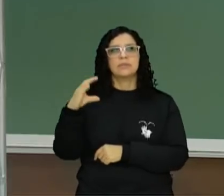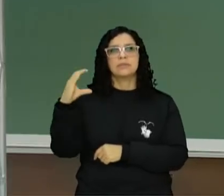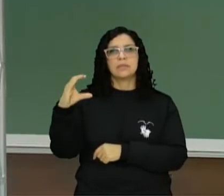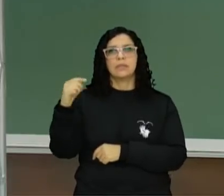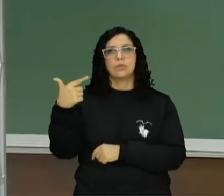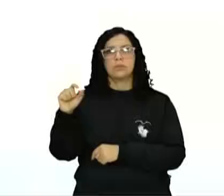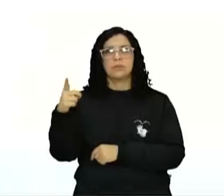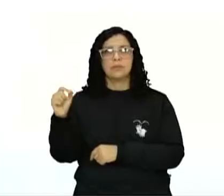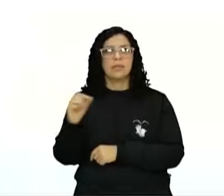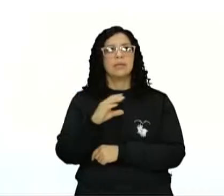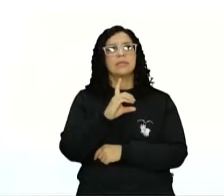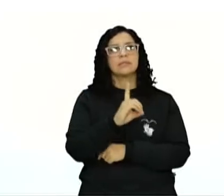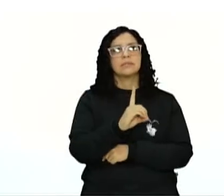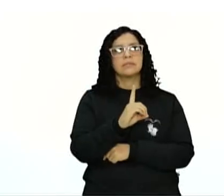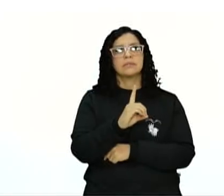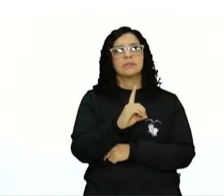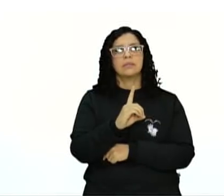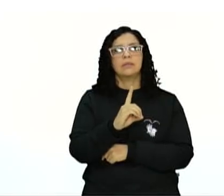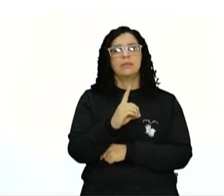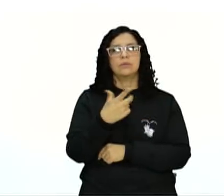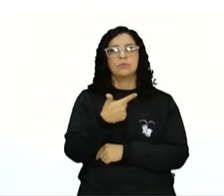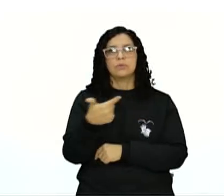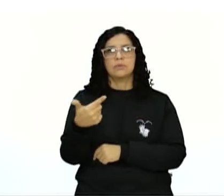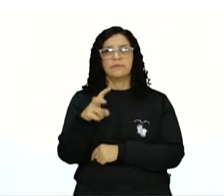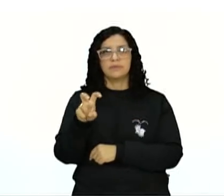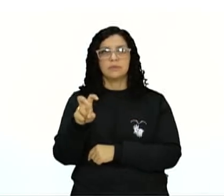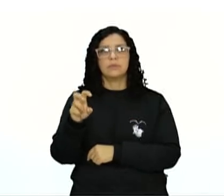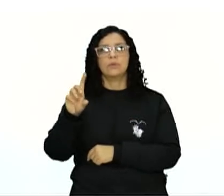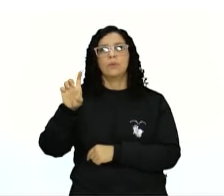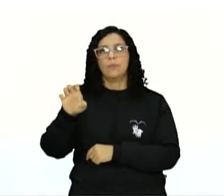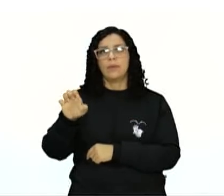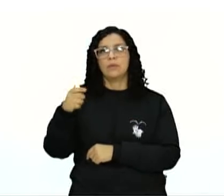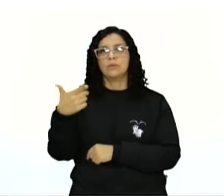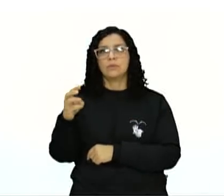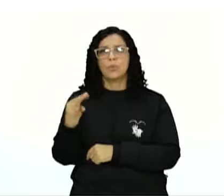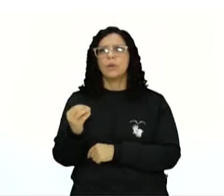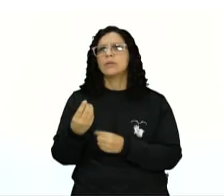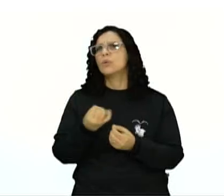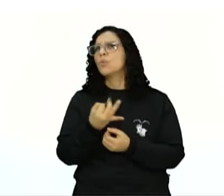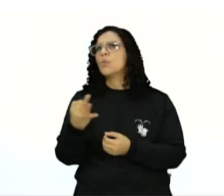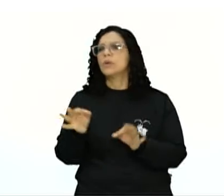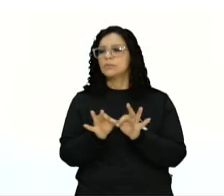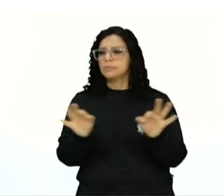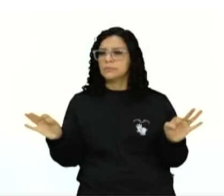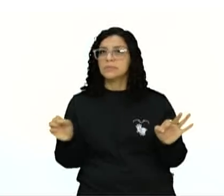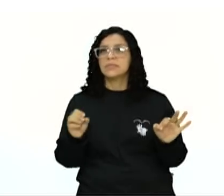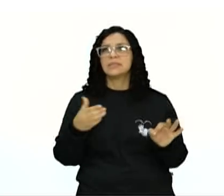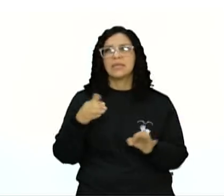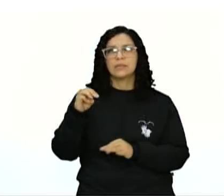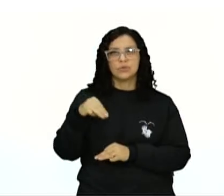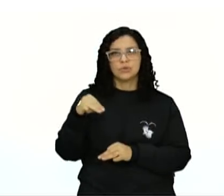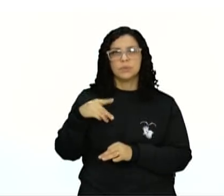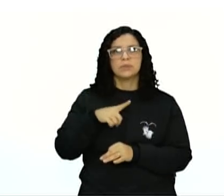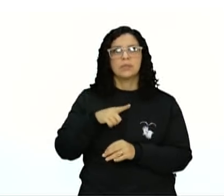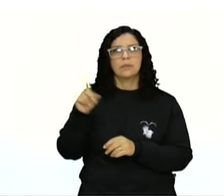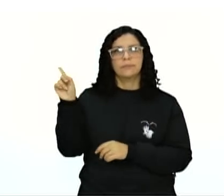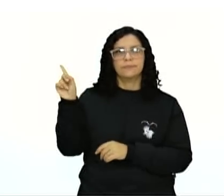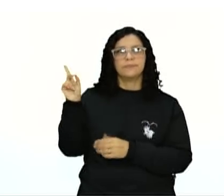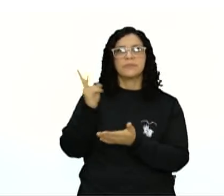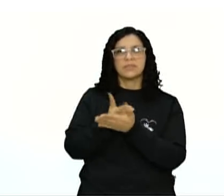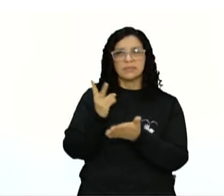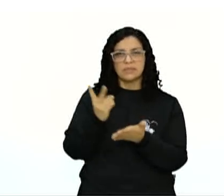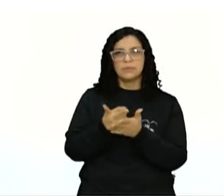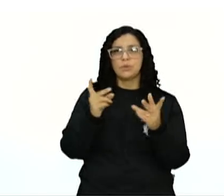180, 210, 225 ou 240. 240 o quê? Tudo centímetros, tá? Sempre